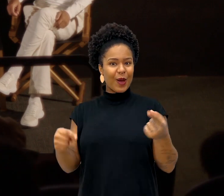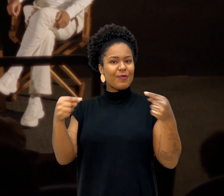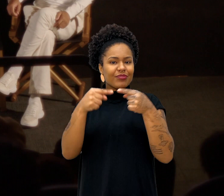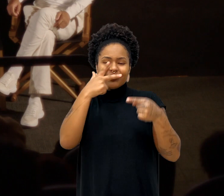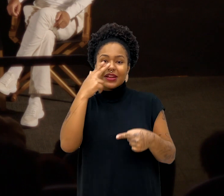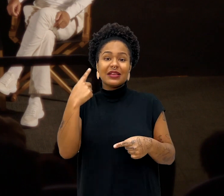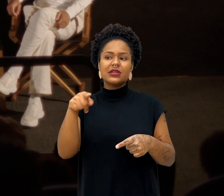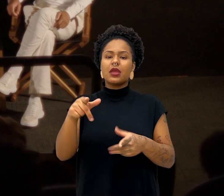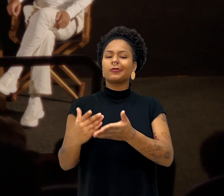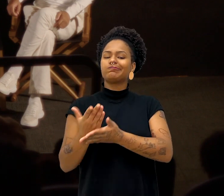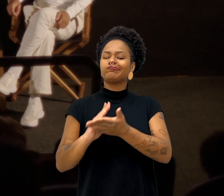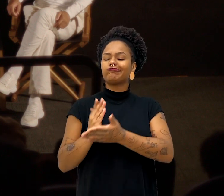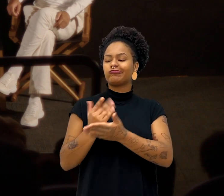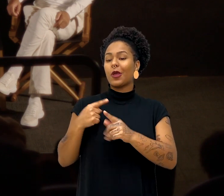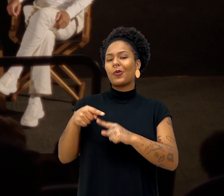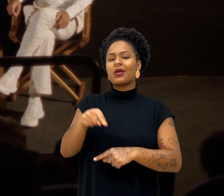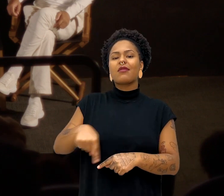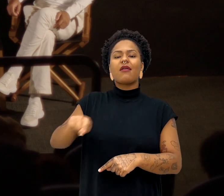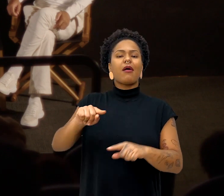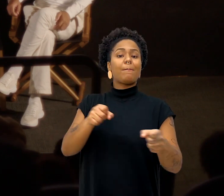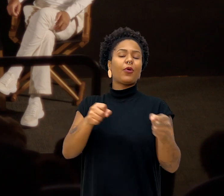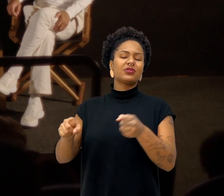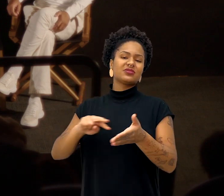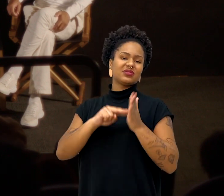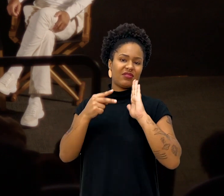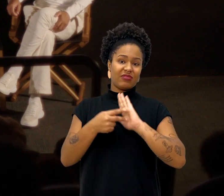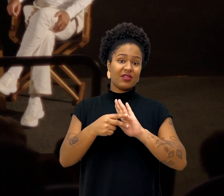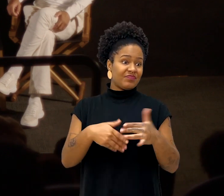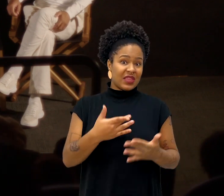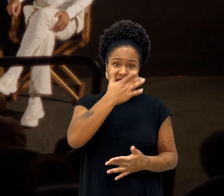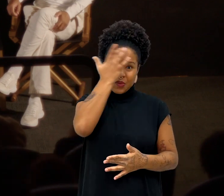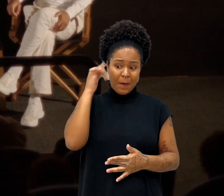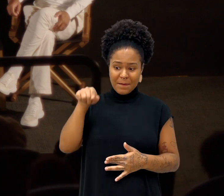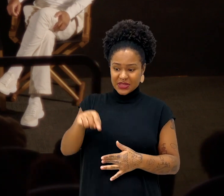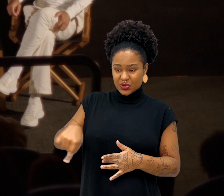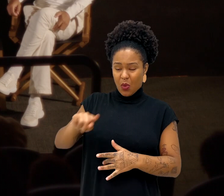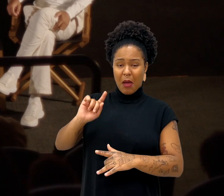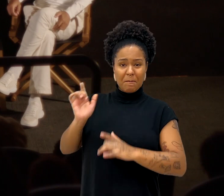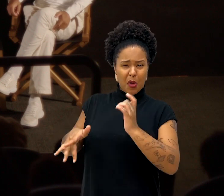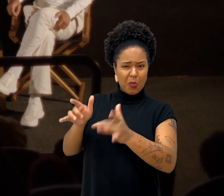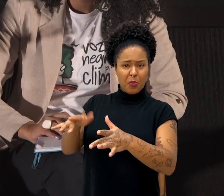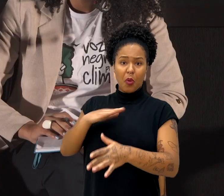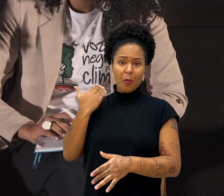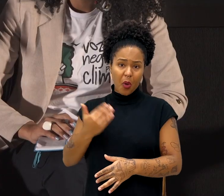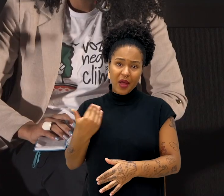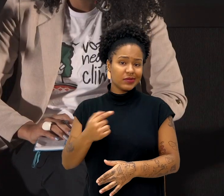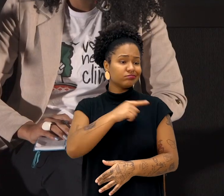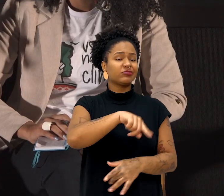quilombada, festiva. E aquilo provavelmente incomodava, porque aquilo era poder. Então, aquelas pessoas